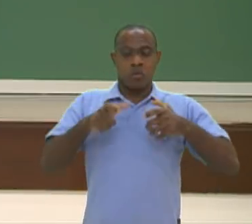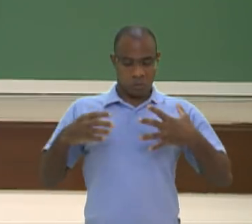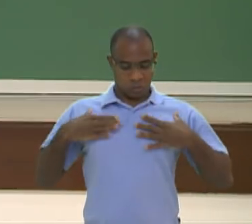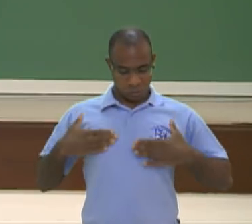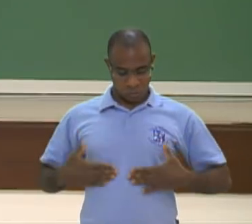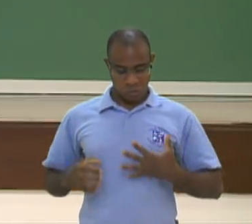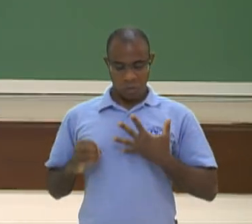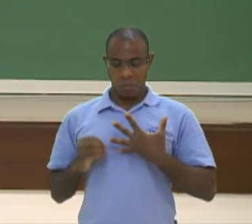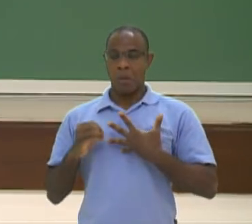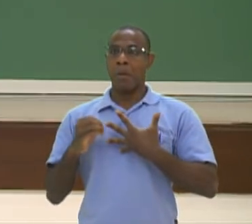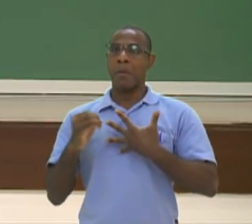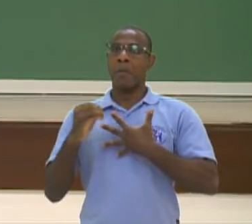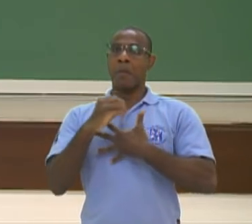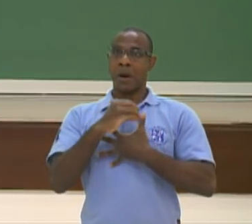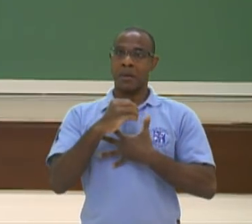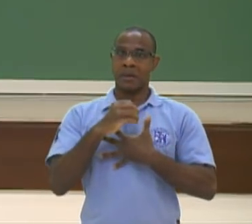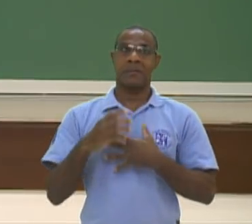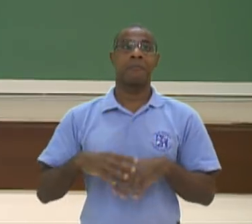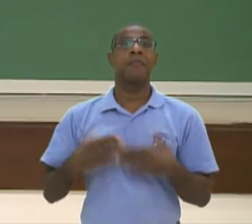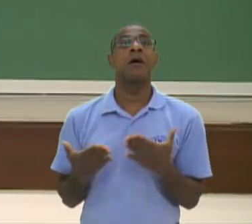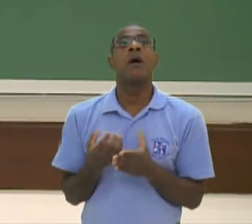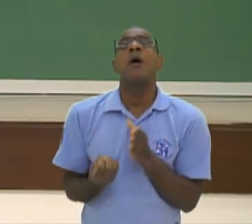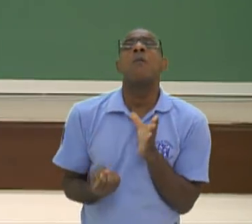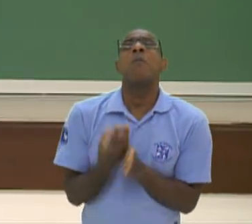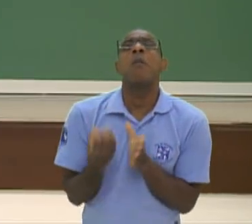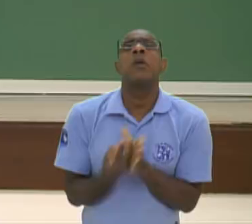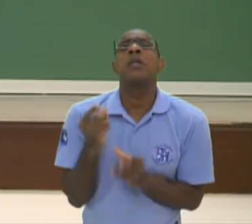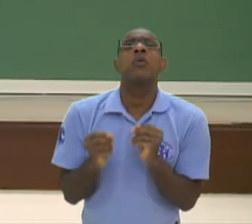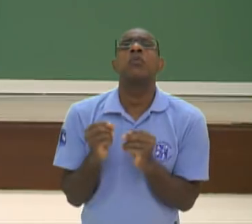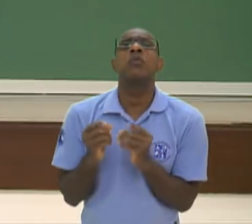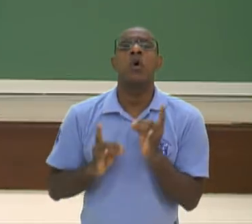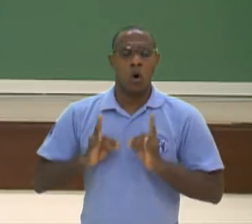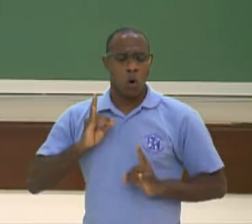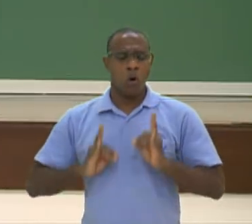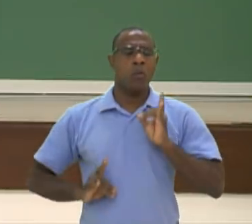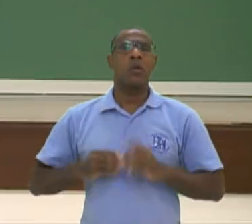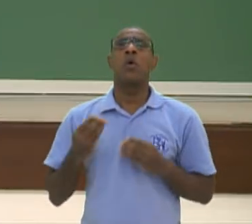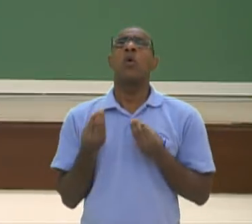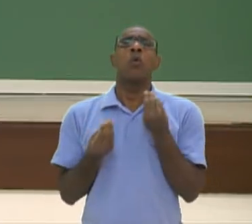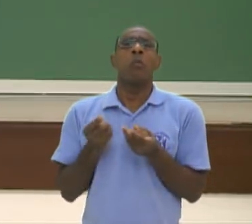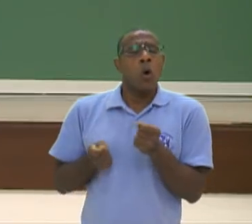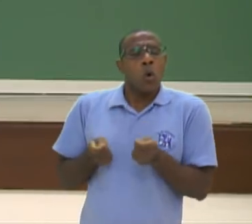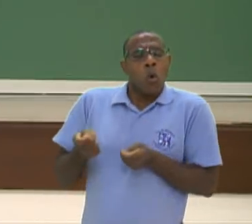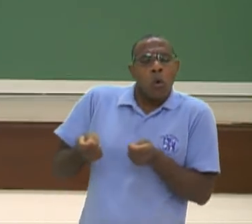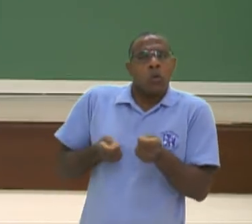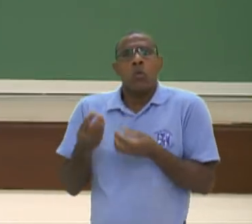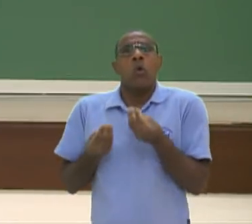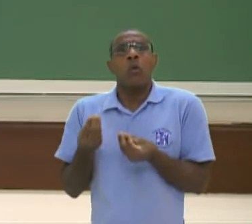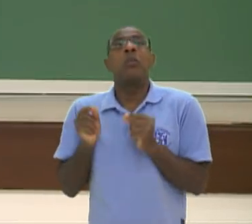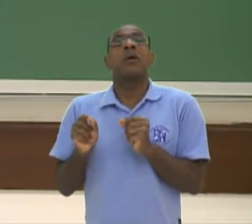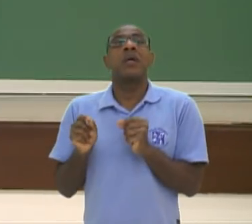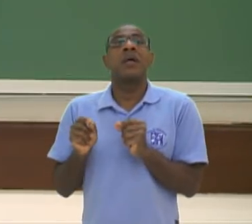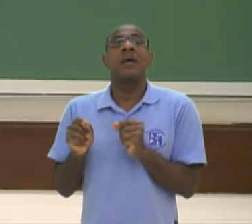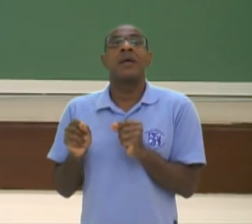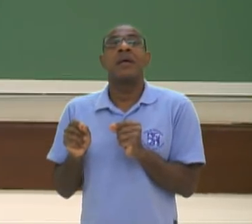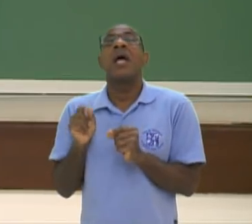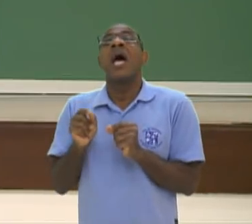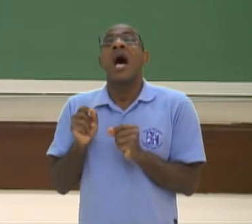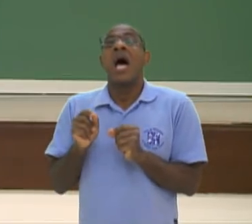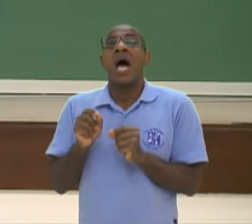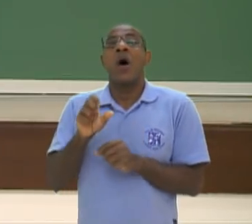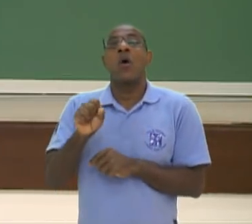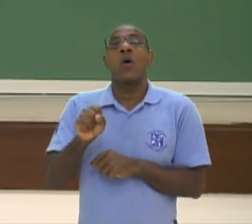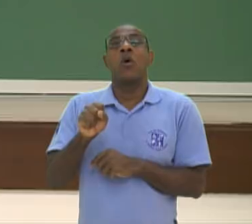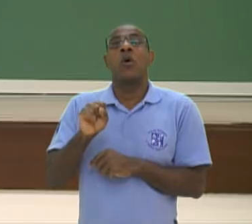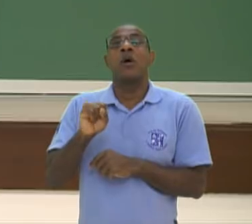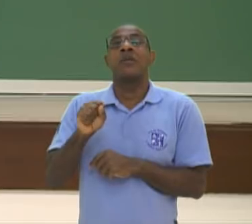essa produção de hormônios, como que ela é controlada? Quem faz esse controle é o sistema nervoso,